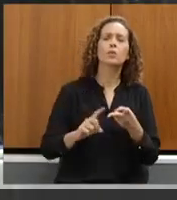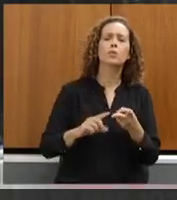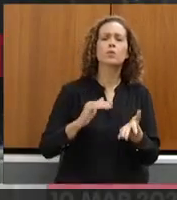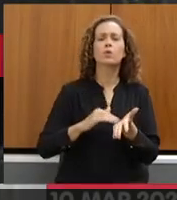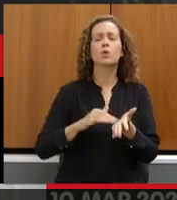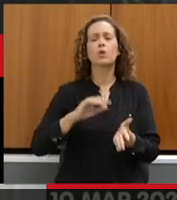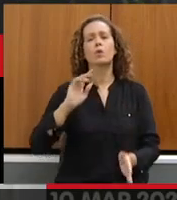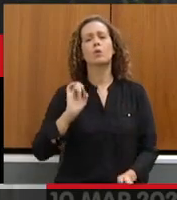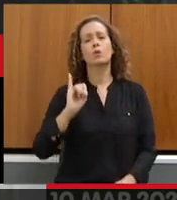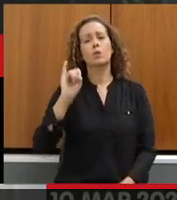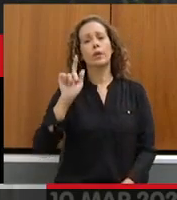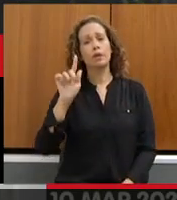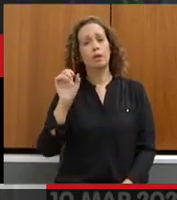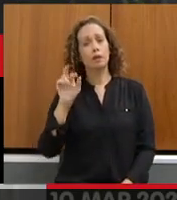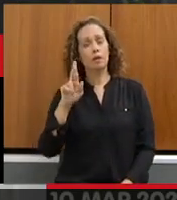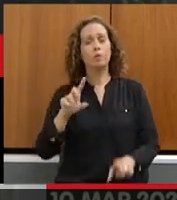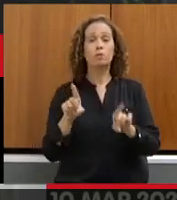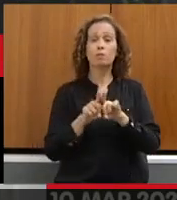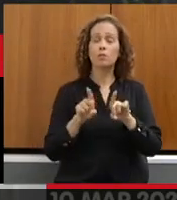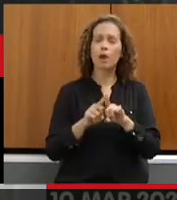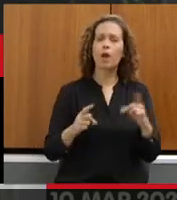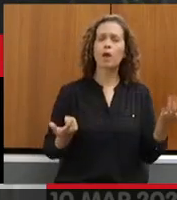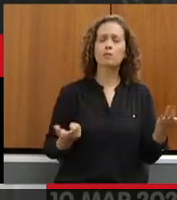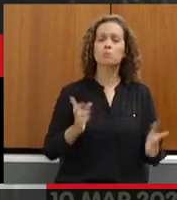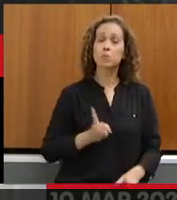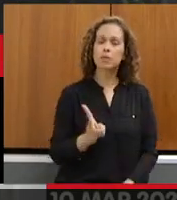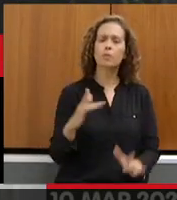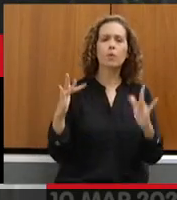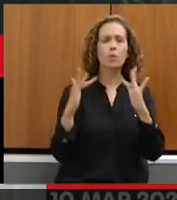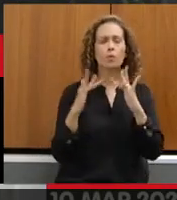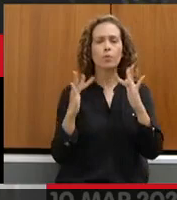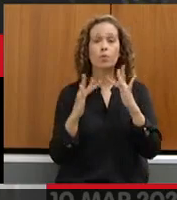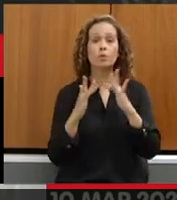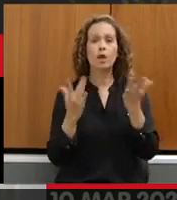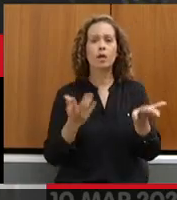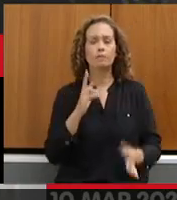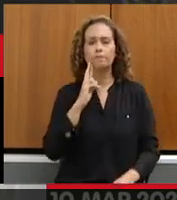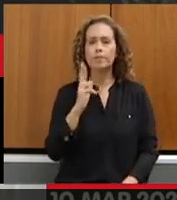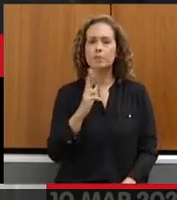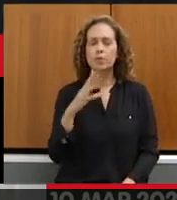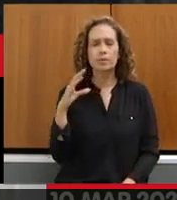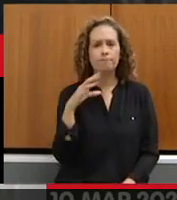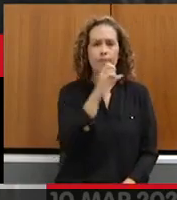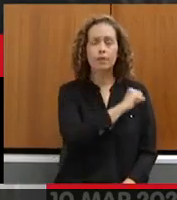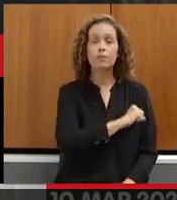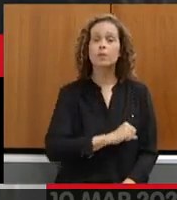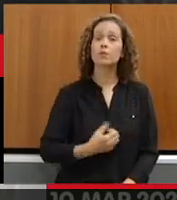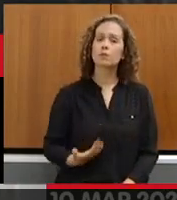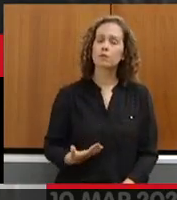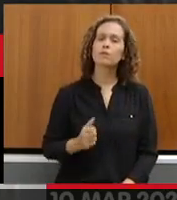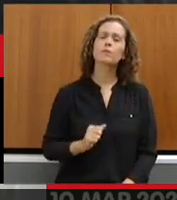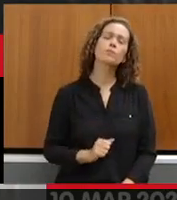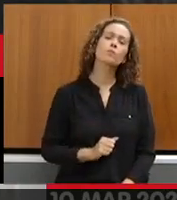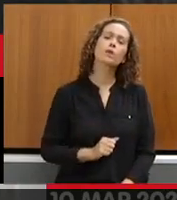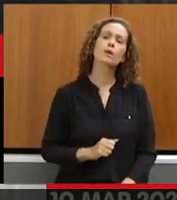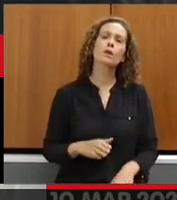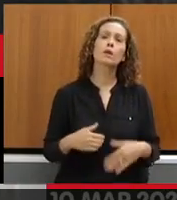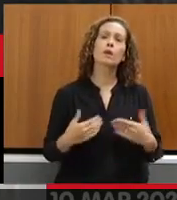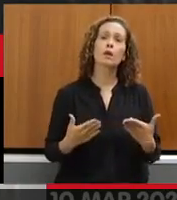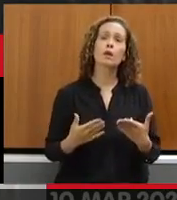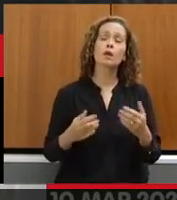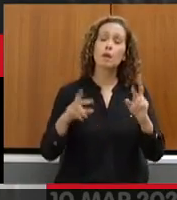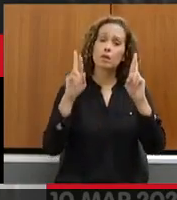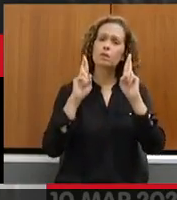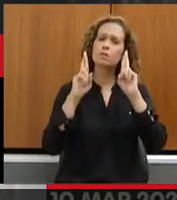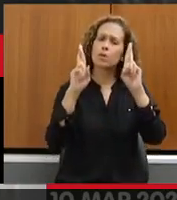é um secretário que a gente entra em contato com ele a resposta vem de imediato e ele dá devido a prioridade o